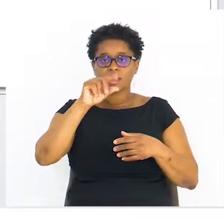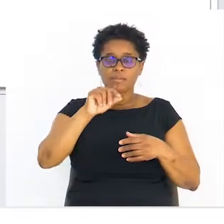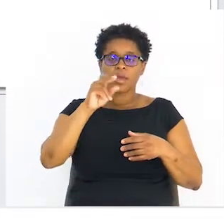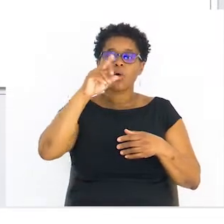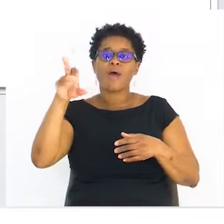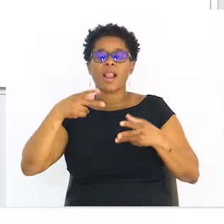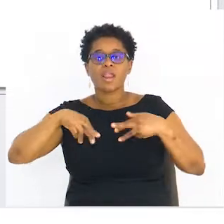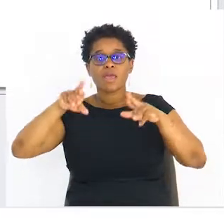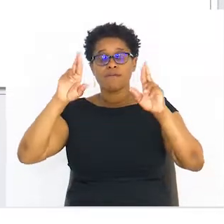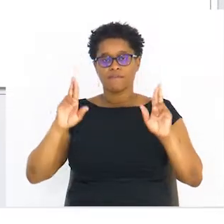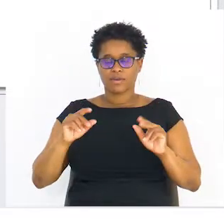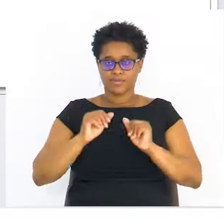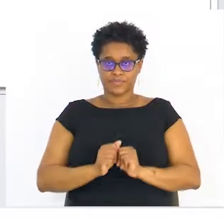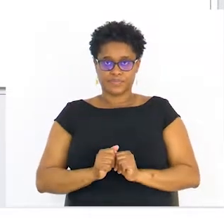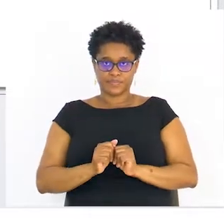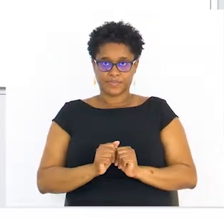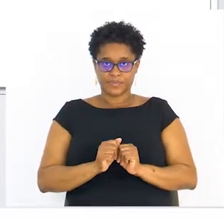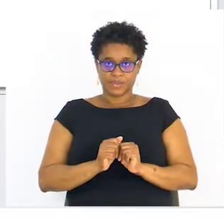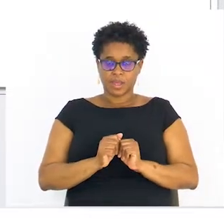livre.